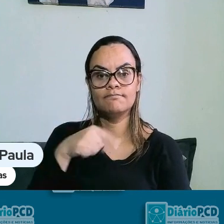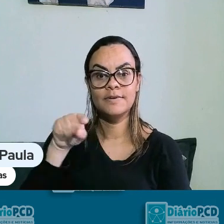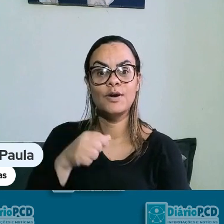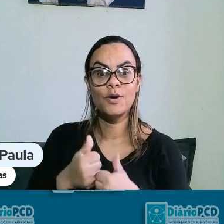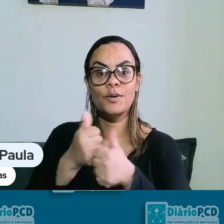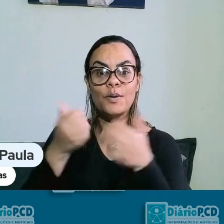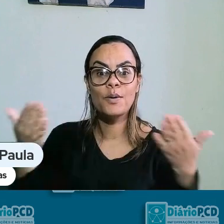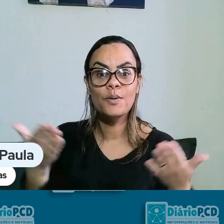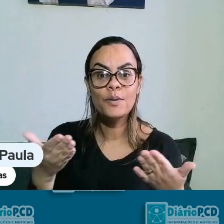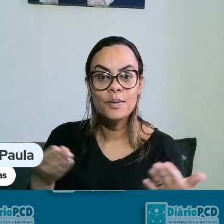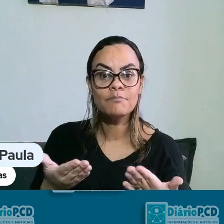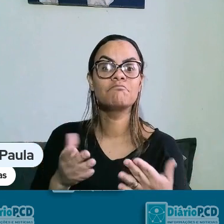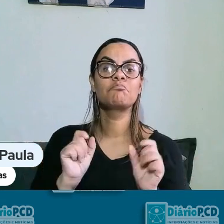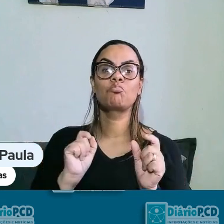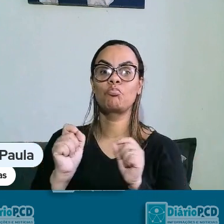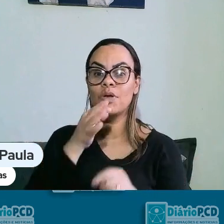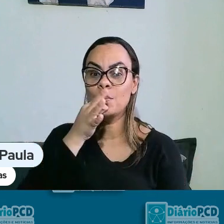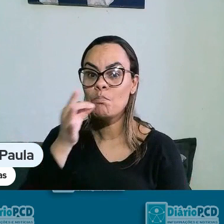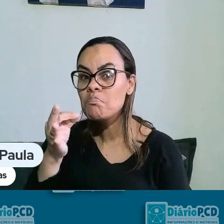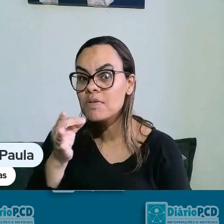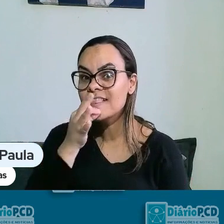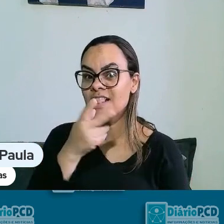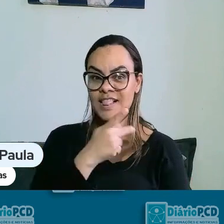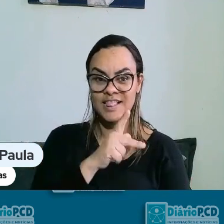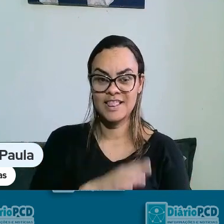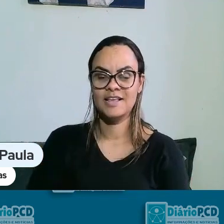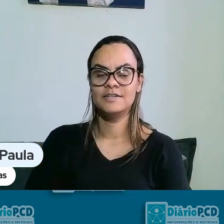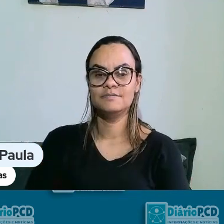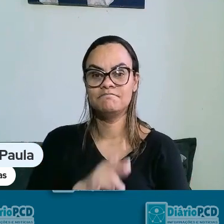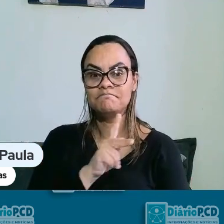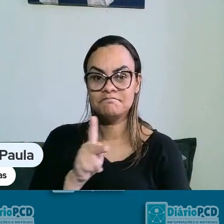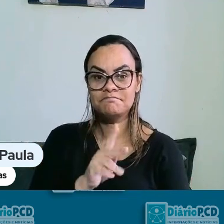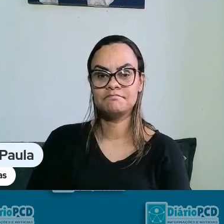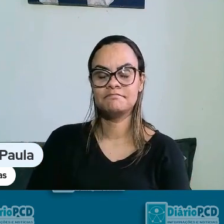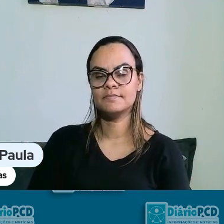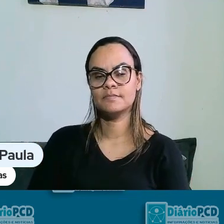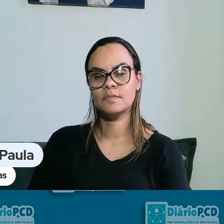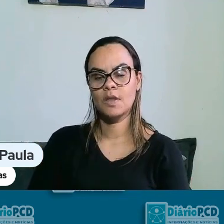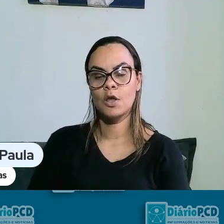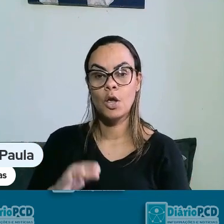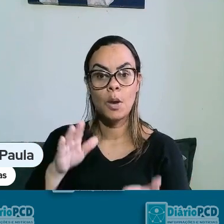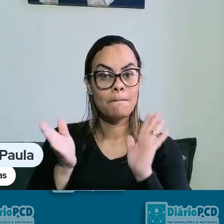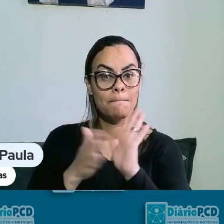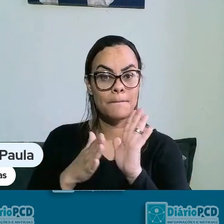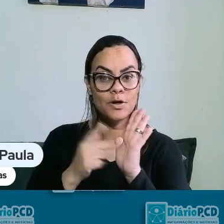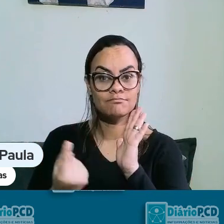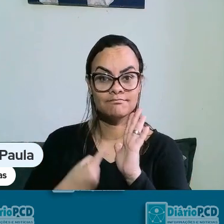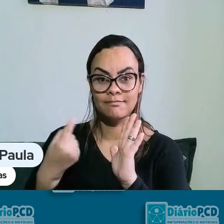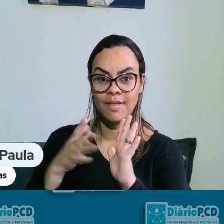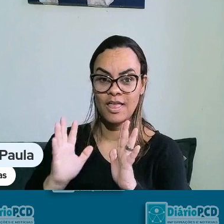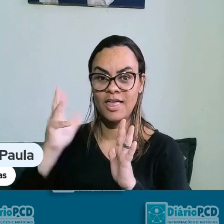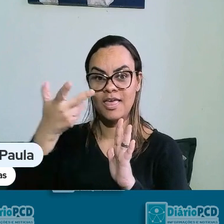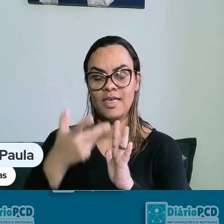acompanhar comigo qual é a posição do professor Ives Gandra sobre a nossa proposta, sobre o que vai acontecer